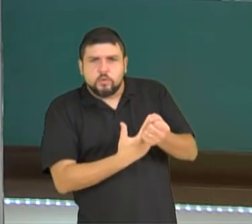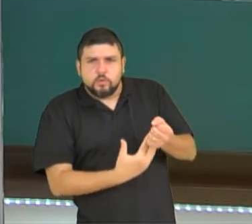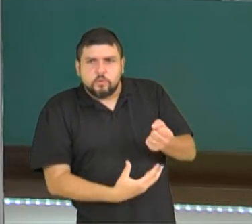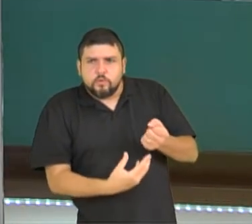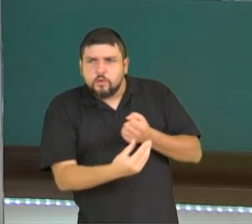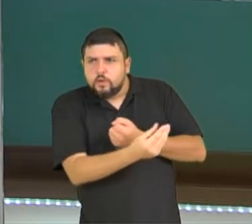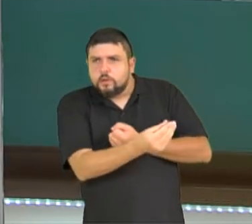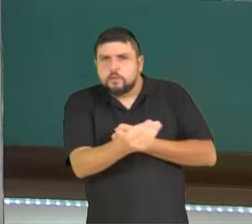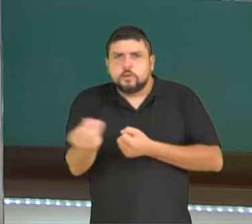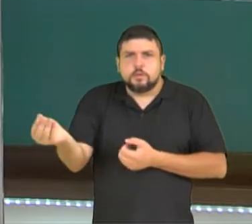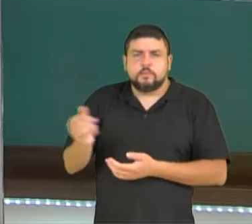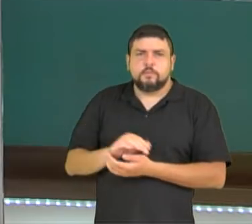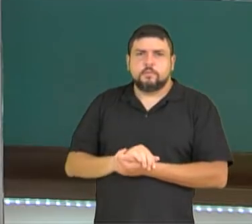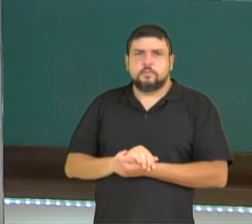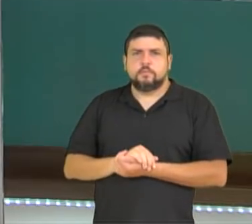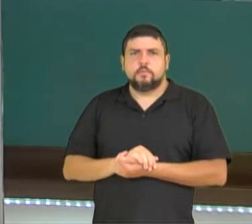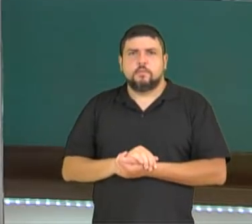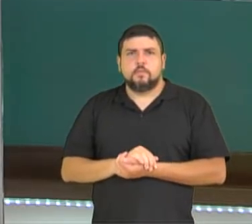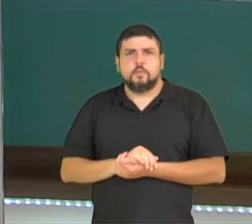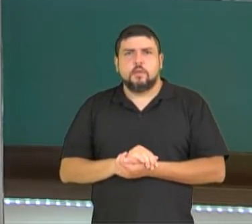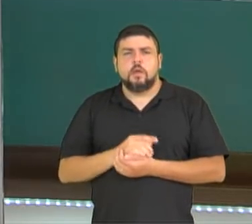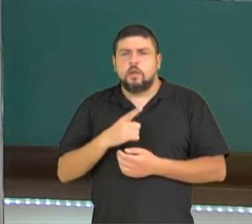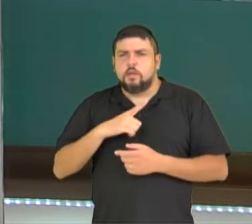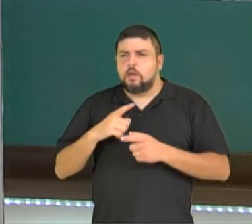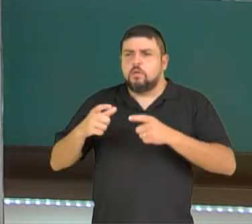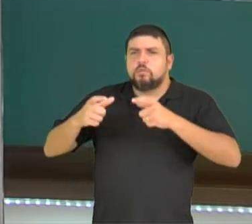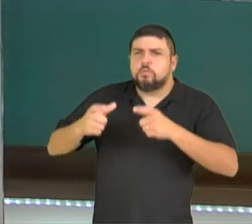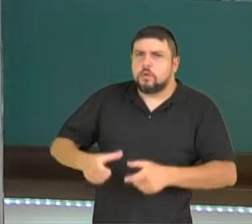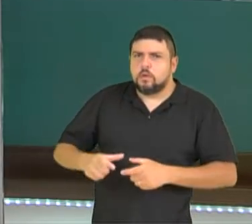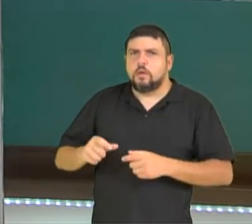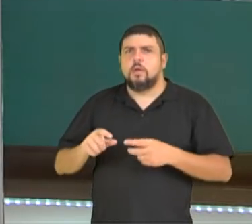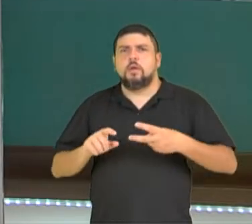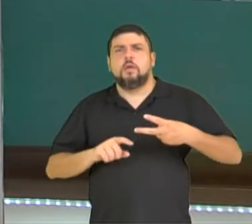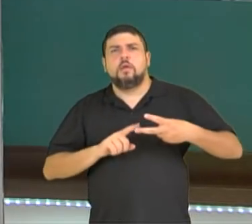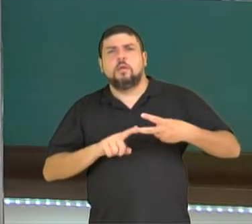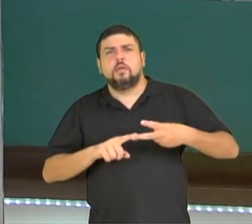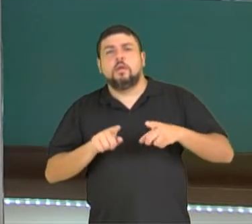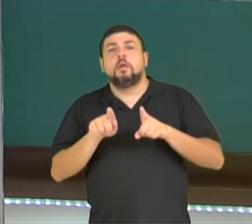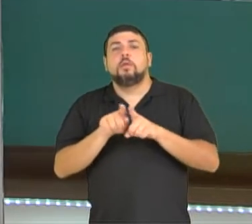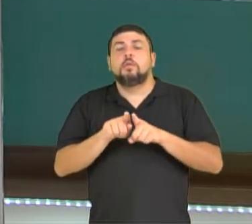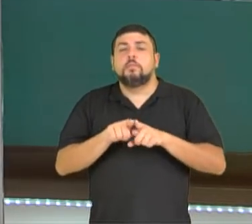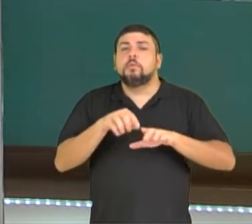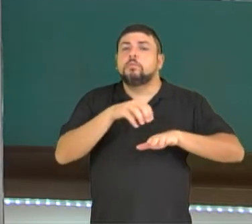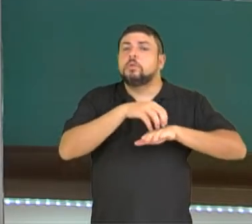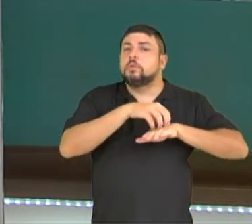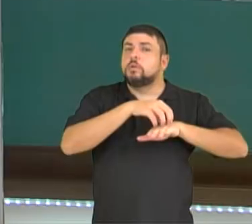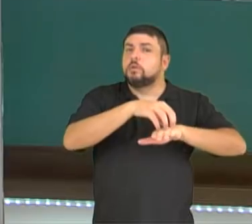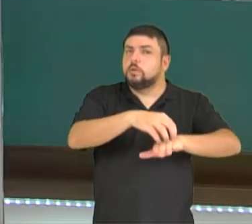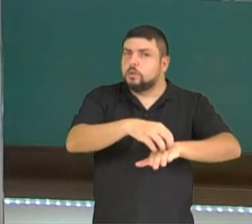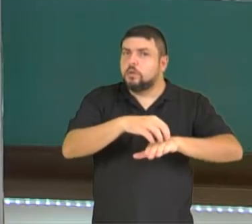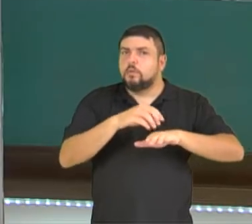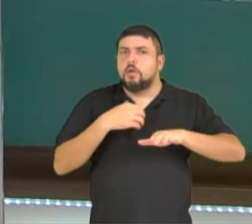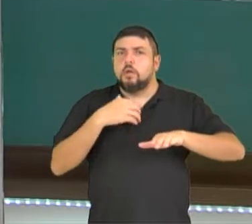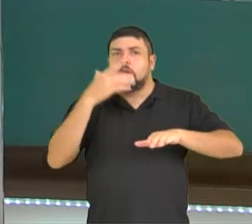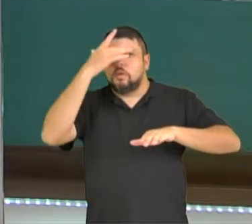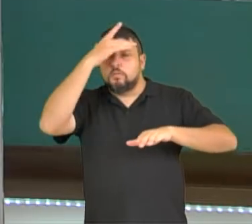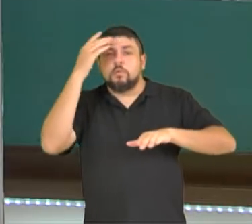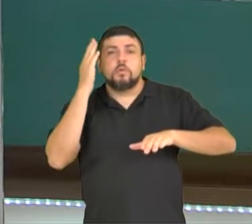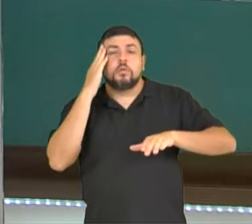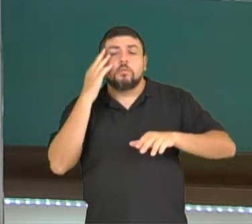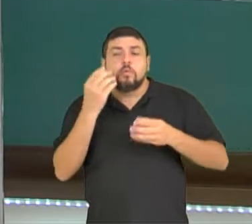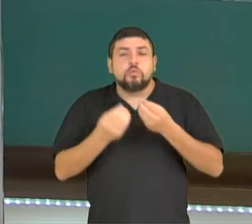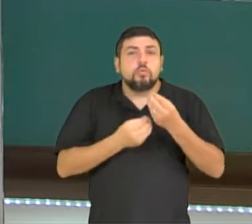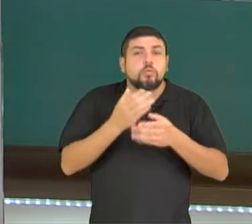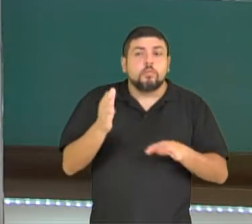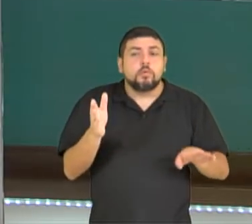local, quem está promovendo, até a questão de transporte para as pessoas saberem como chegarem